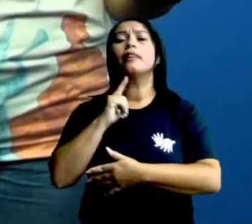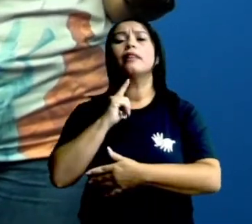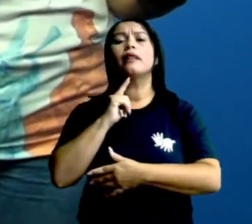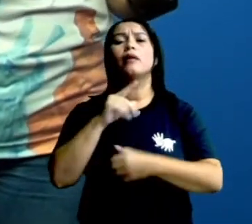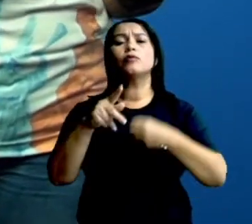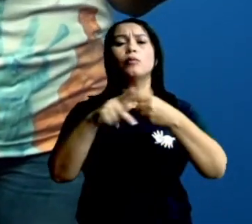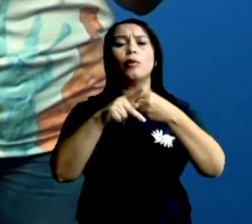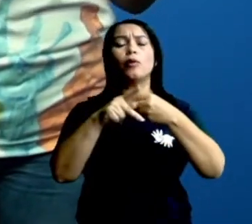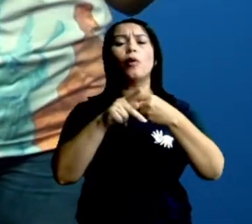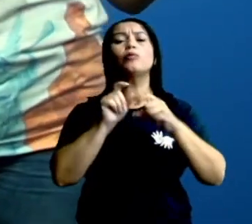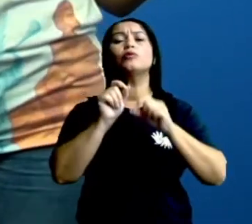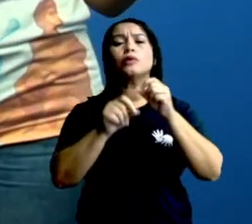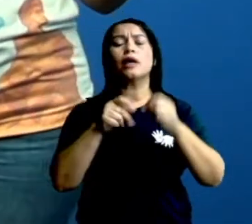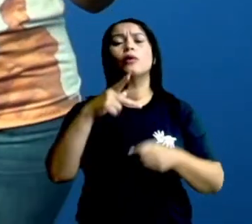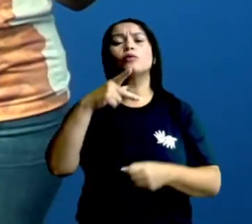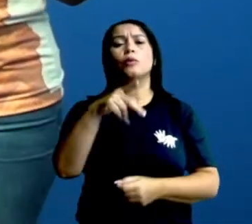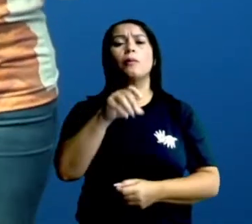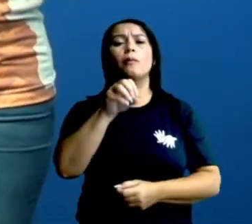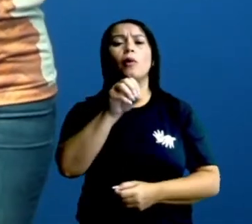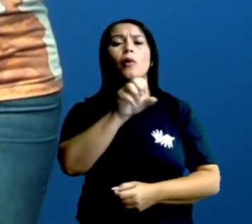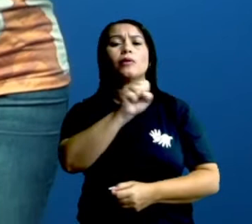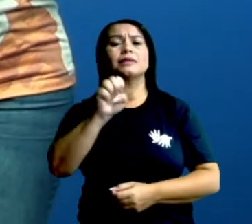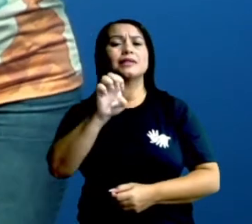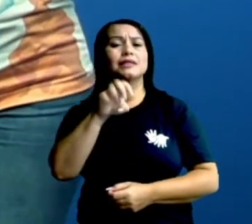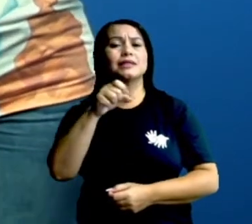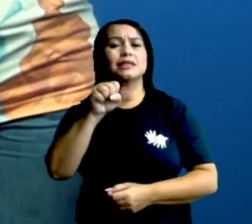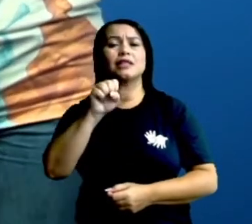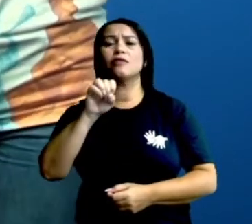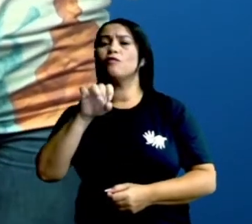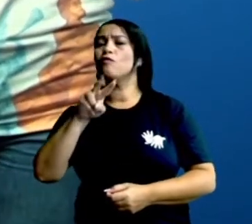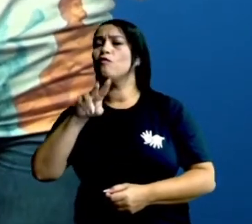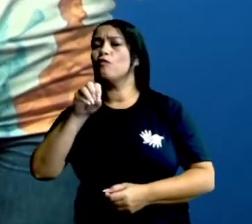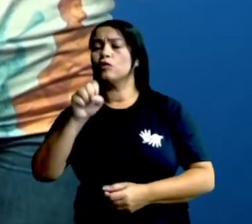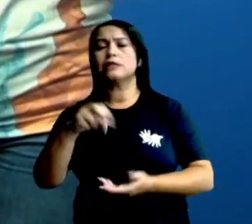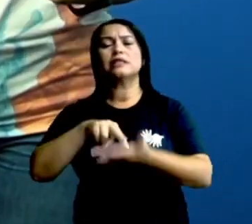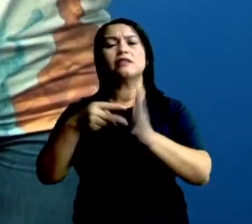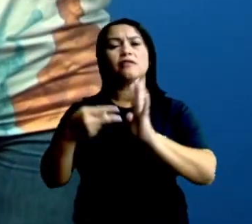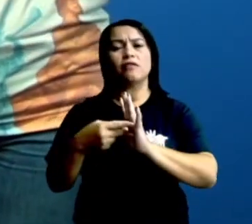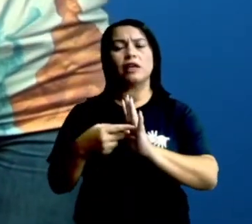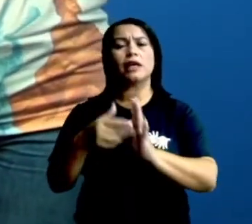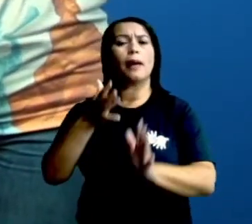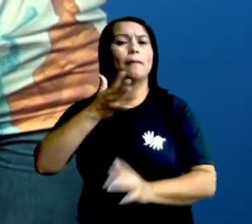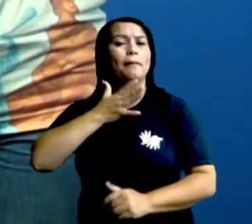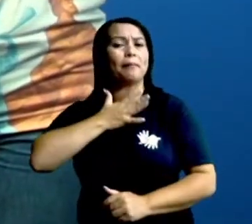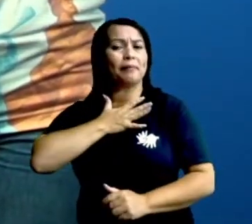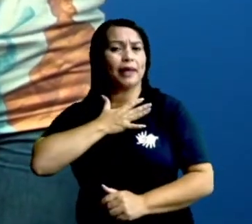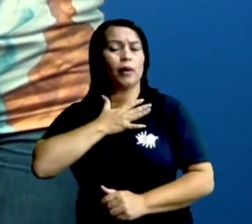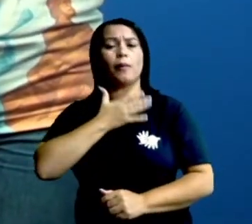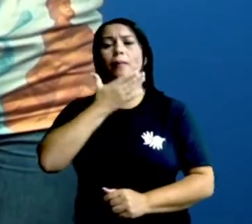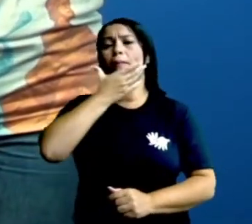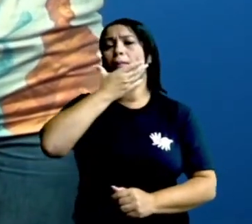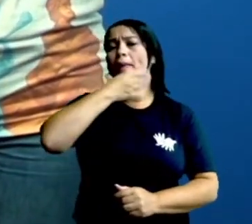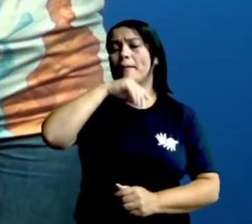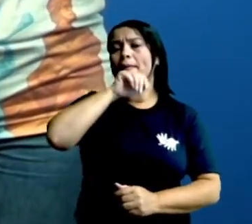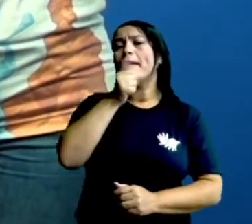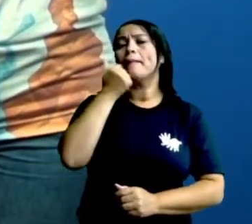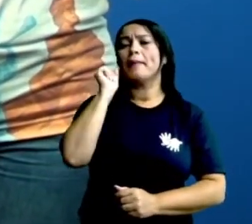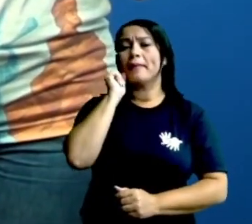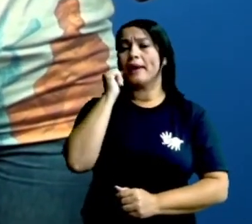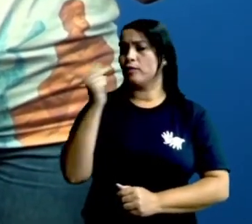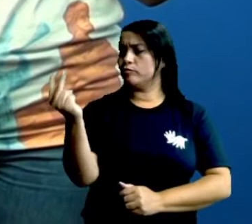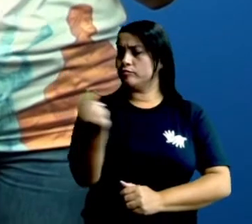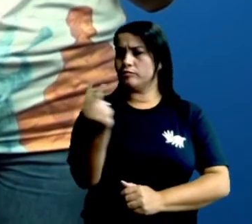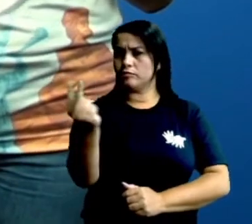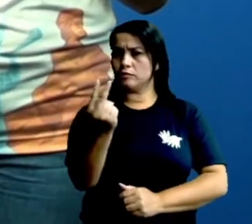pronomes possessivos, que a gente estudou anteriormente, que indicam posse. São mis padres, meus